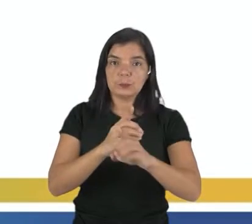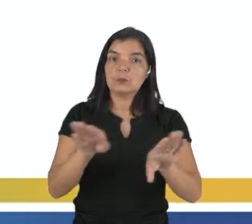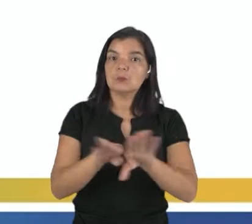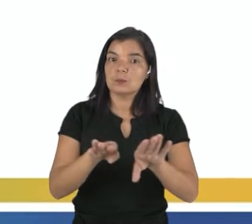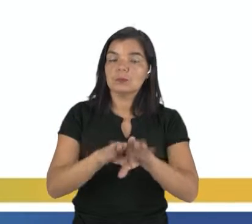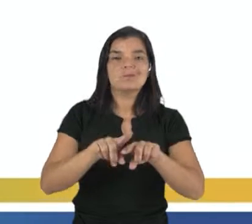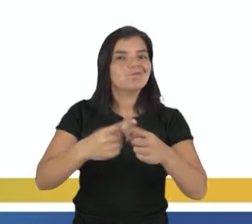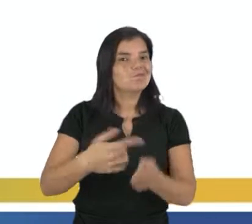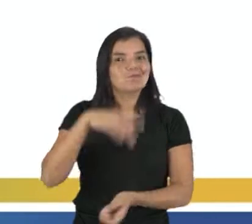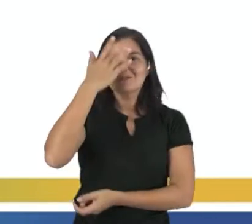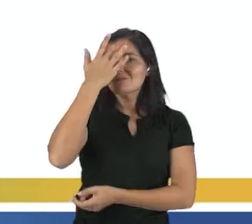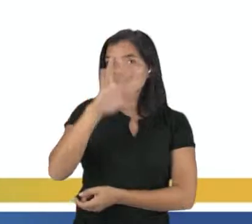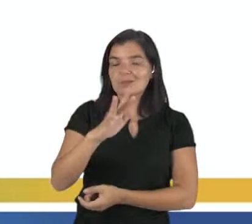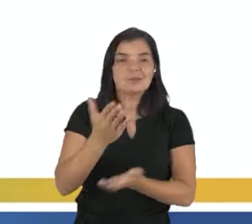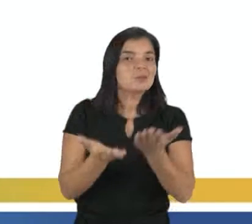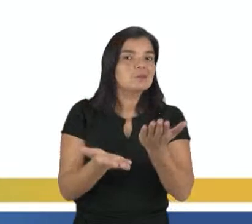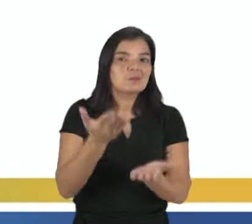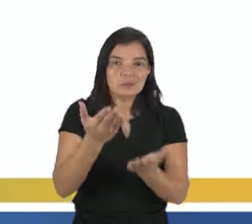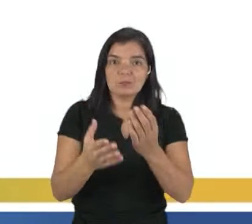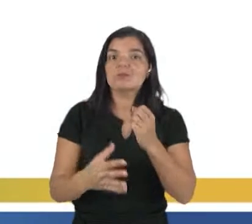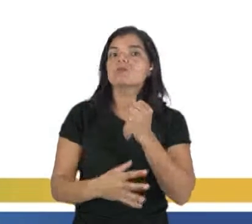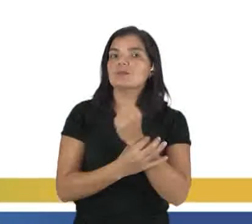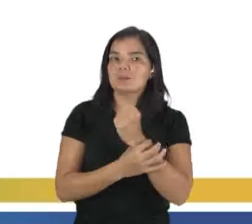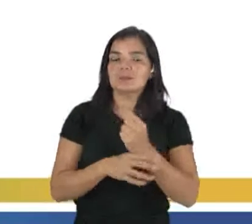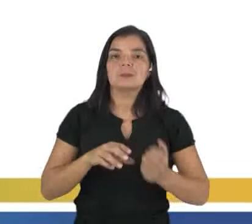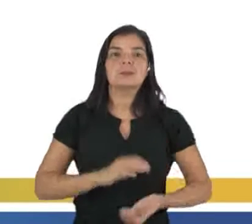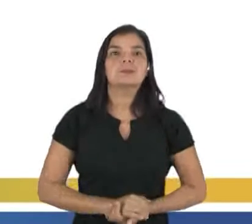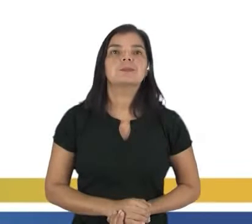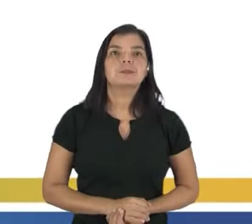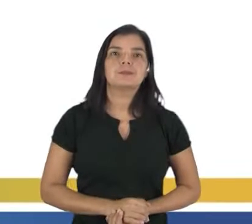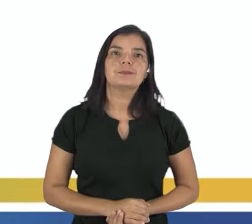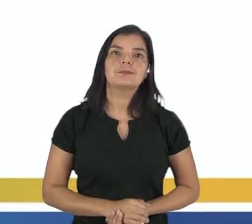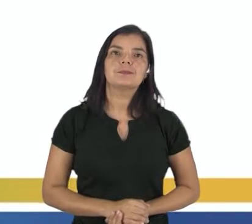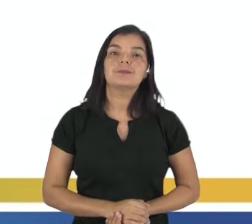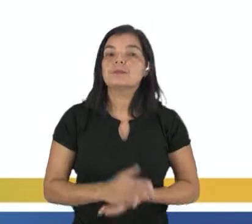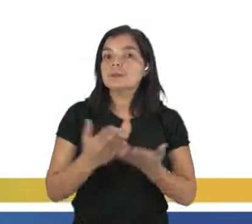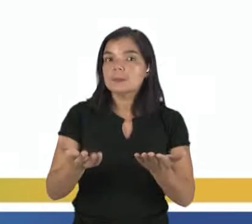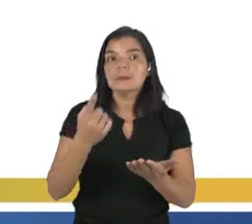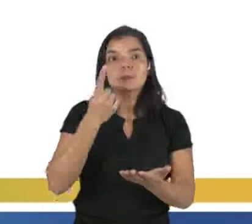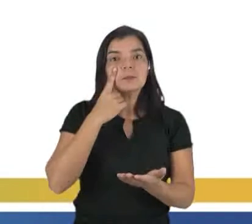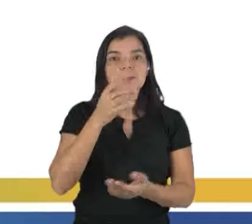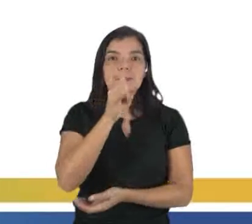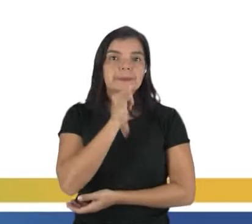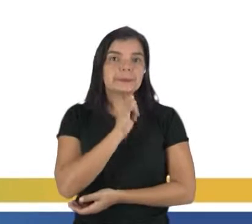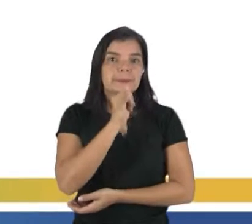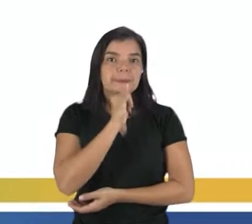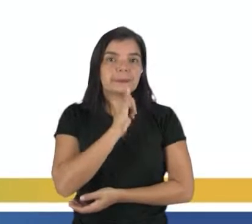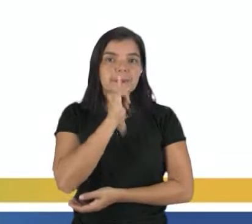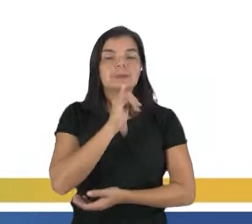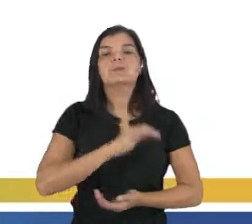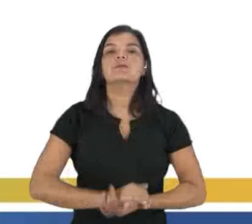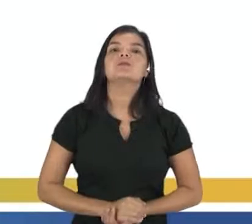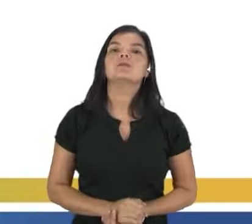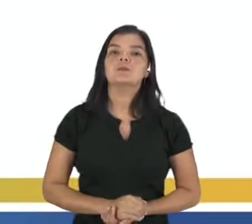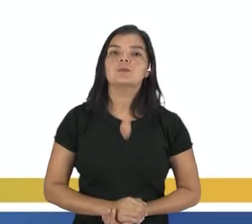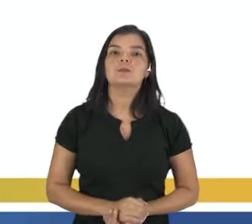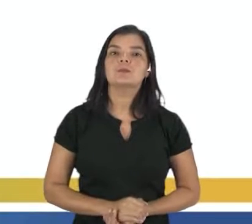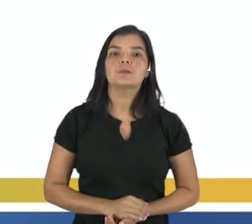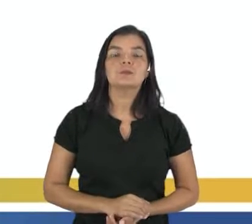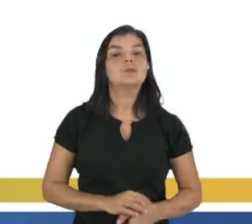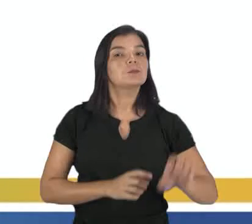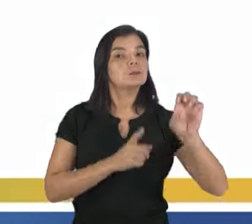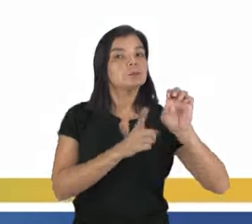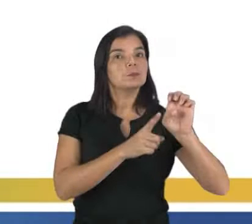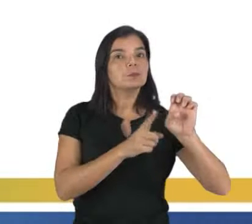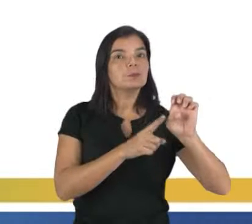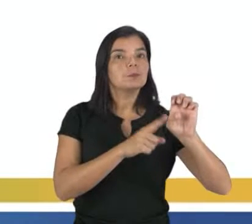Mas a gente não sabe algum peso ali que tá equilibrando Então veja o exemplo dessa banda que tá equilibrado do